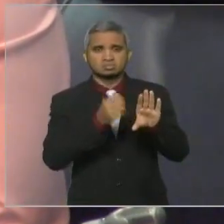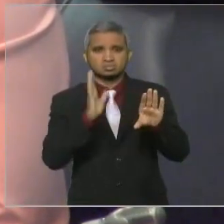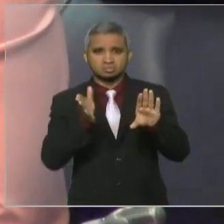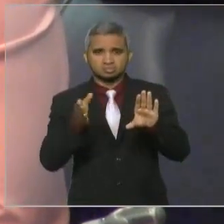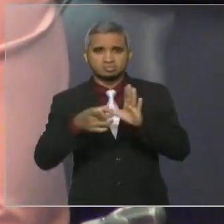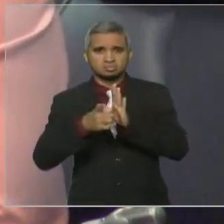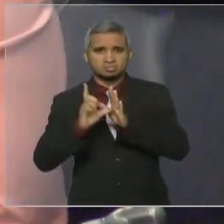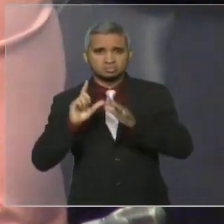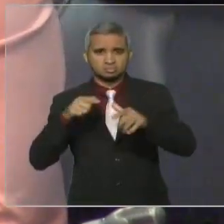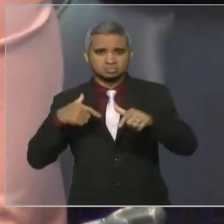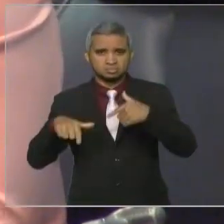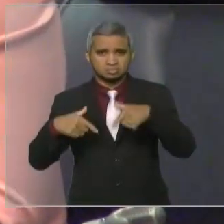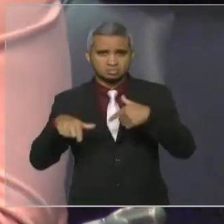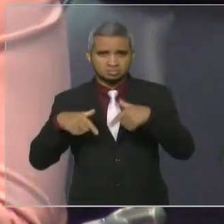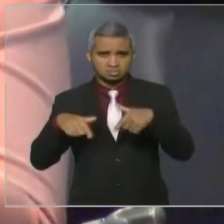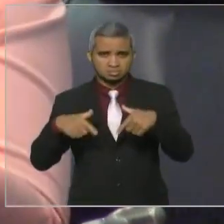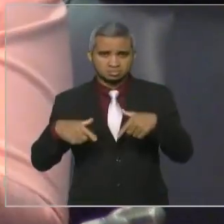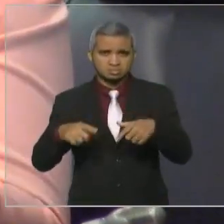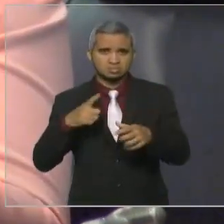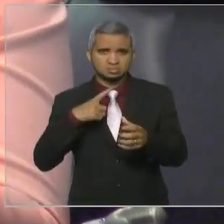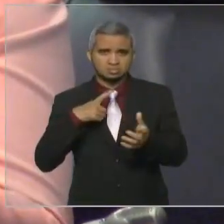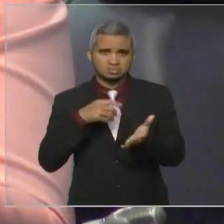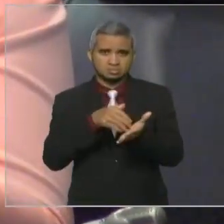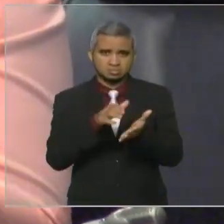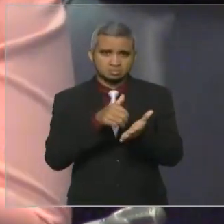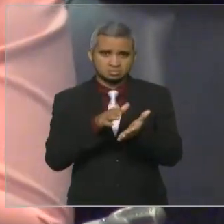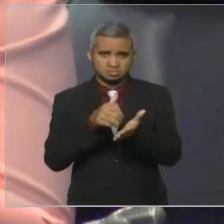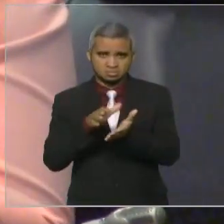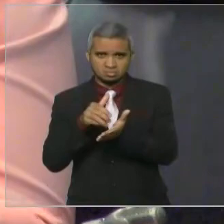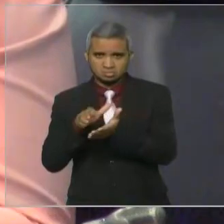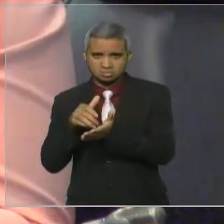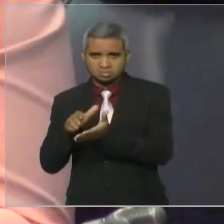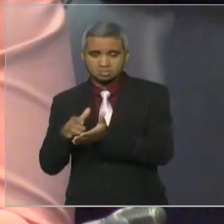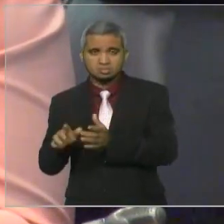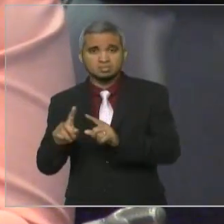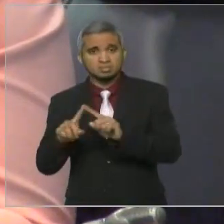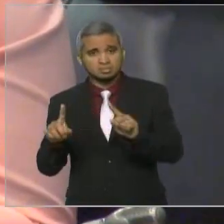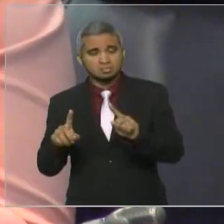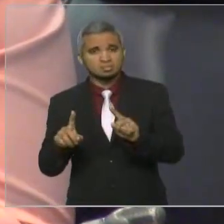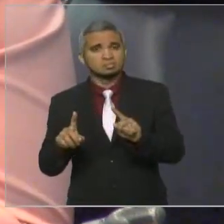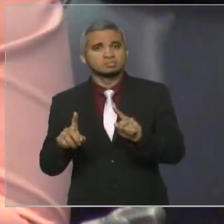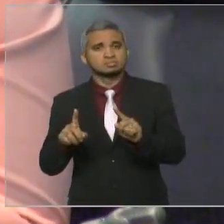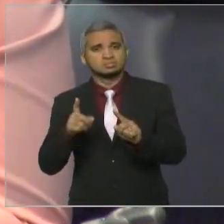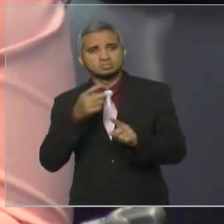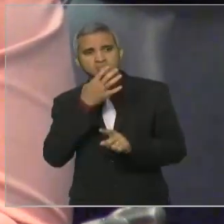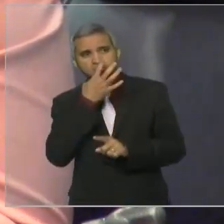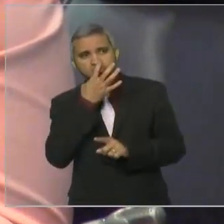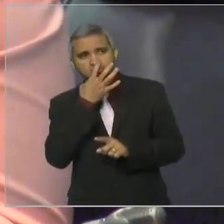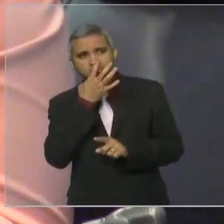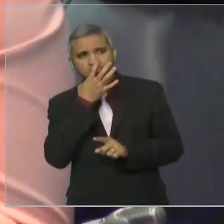há um desemprego e, por outro lado, você vê hospitais do estilo